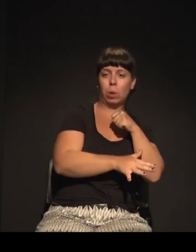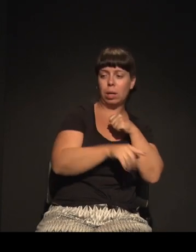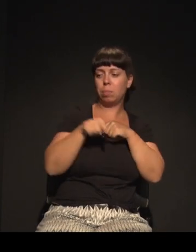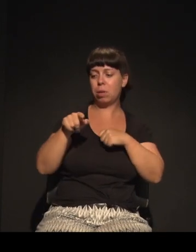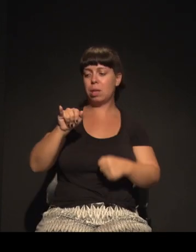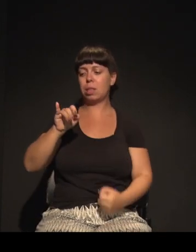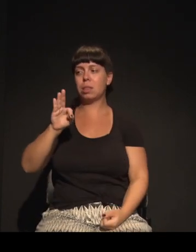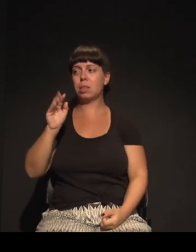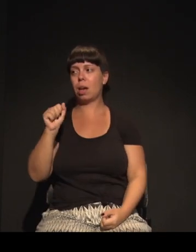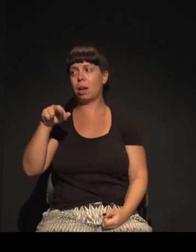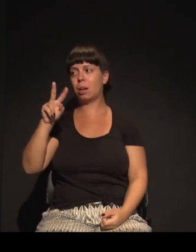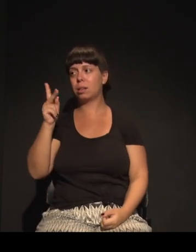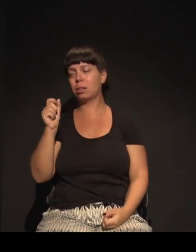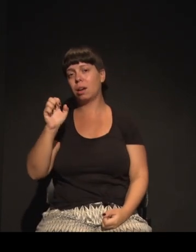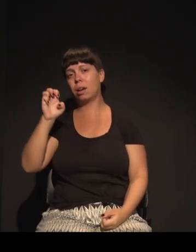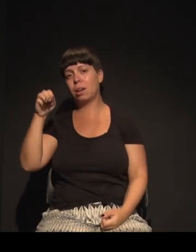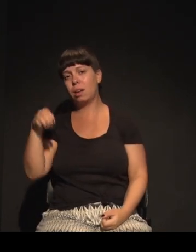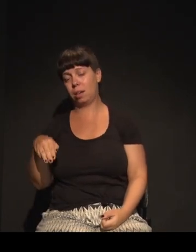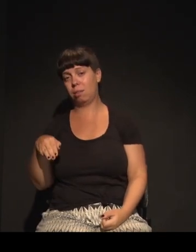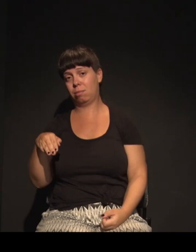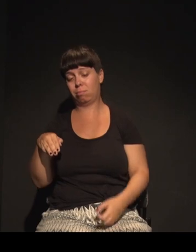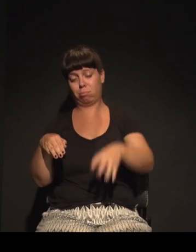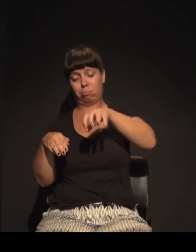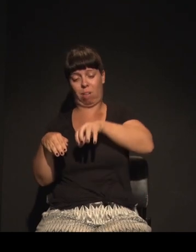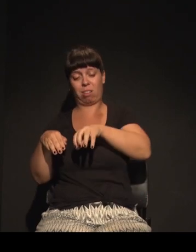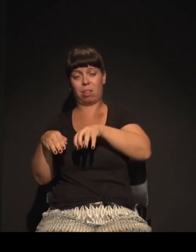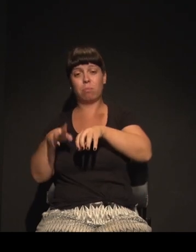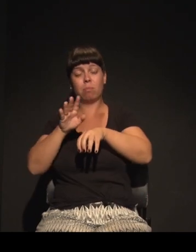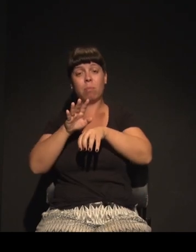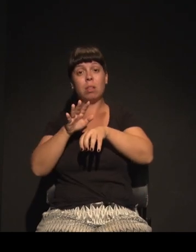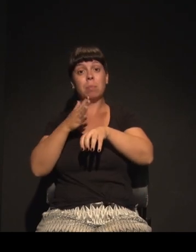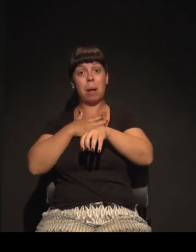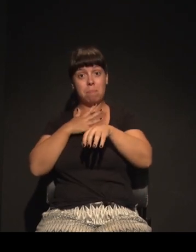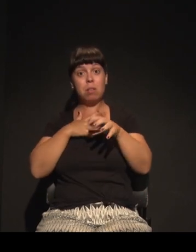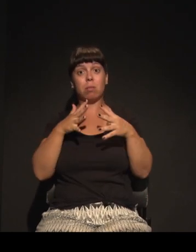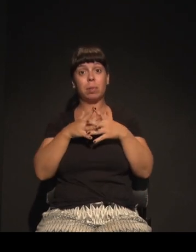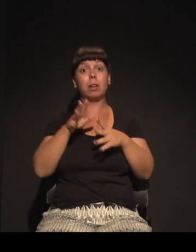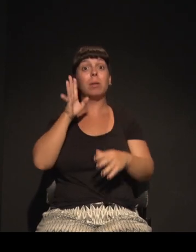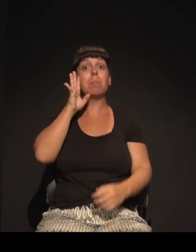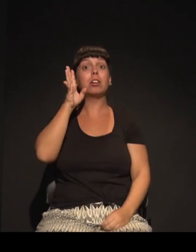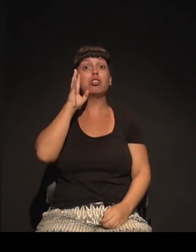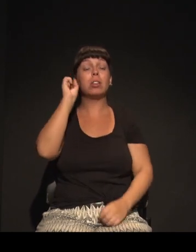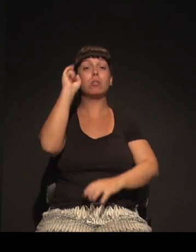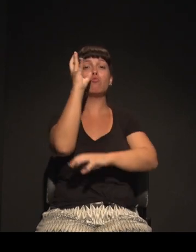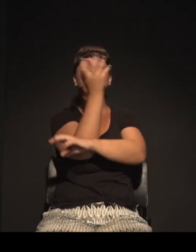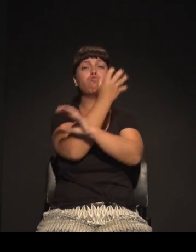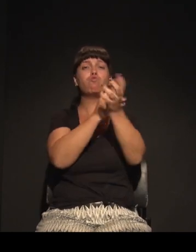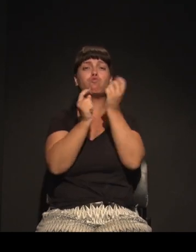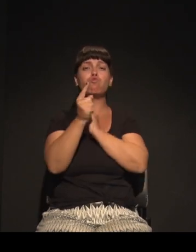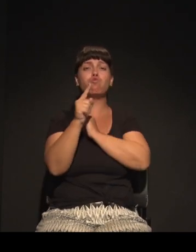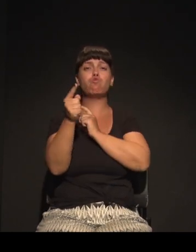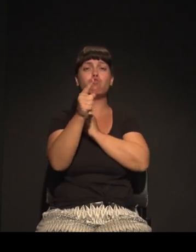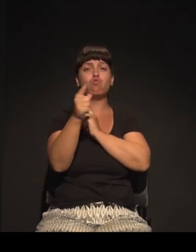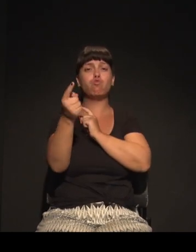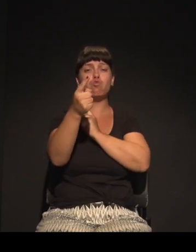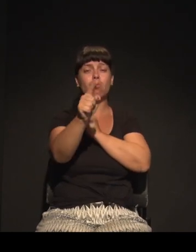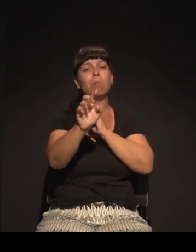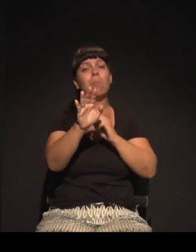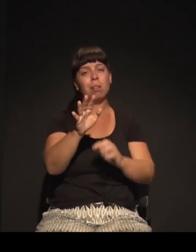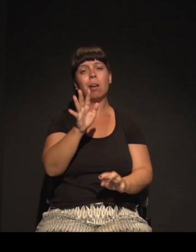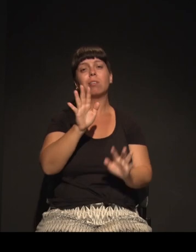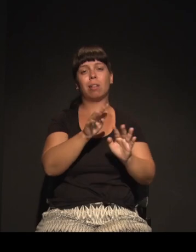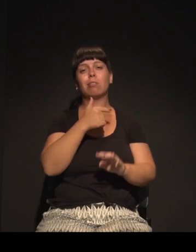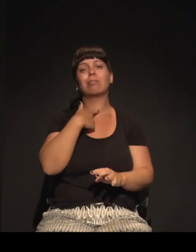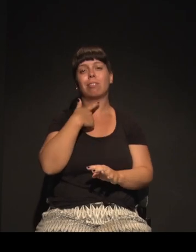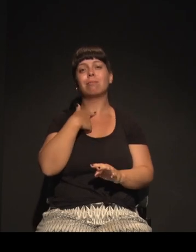imagina os parente que mora lá no meio da mata mesmo né apesar que eu queria mais ficar lá no meio da mata